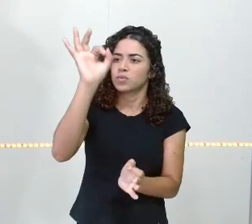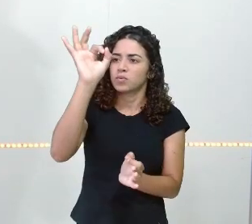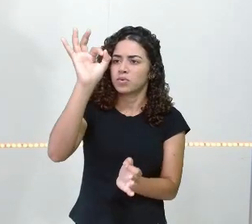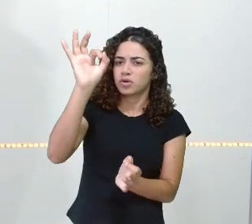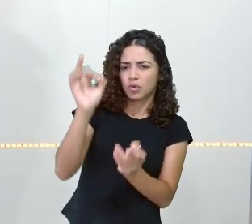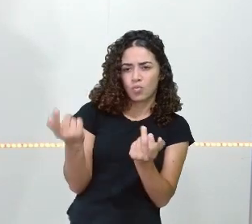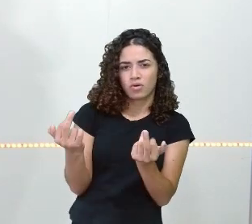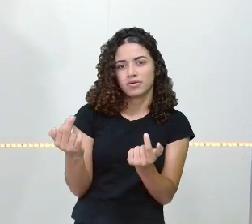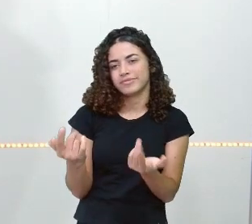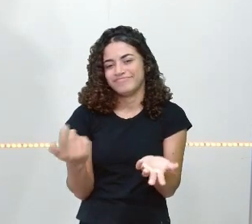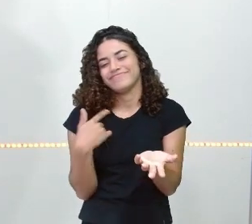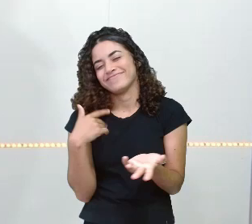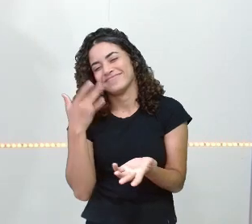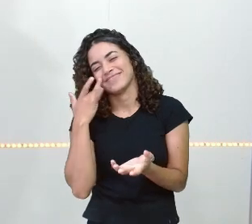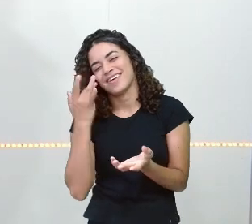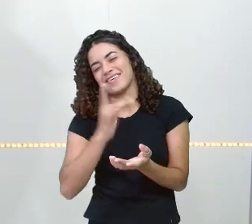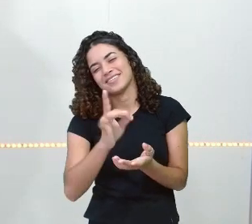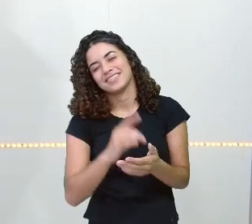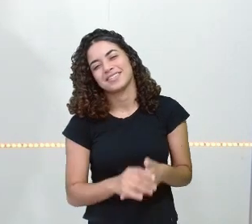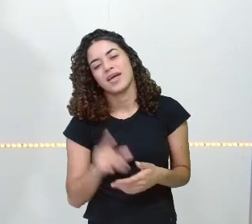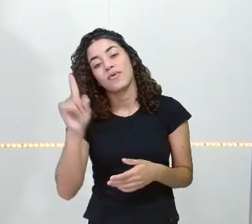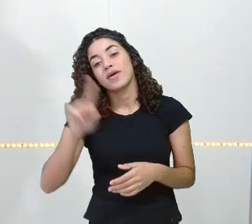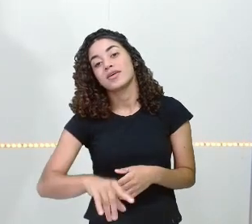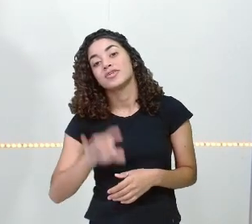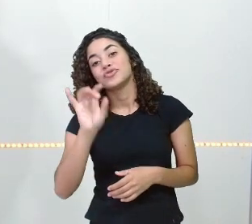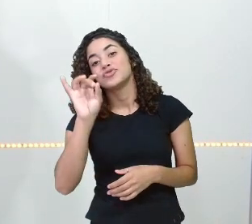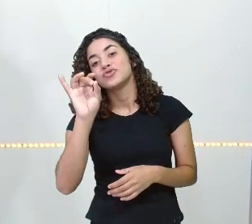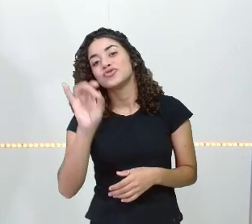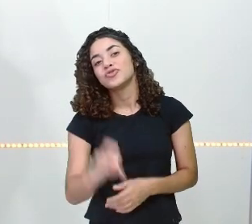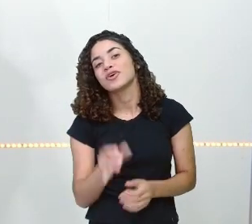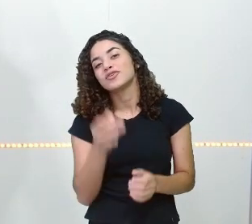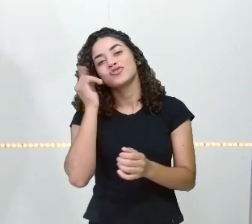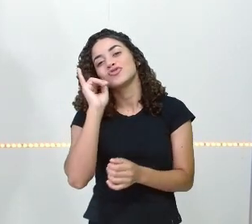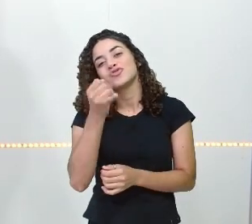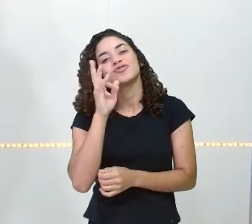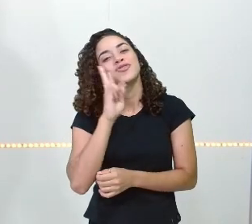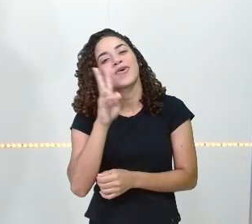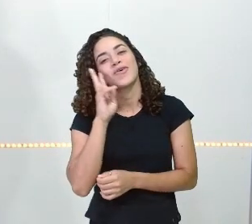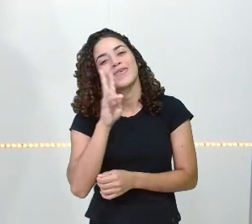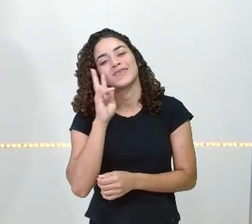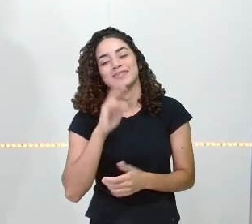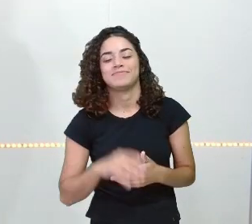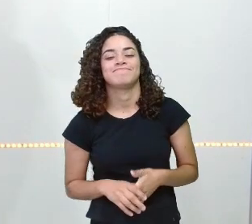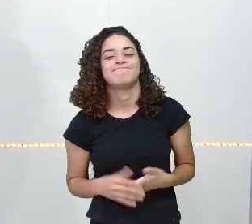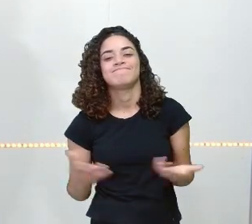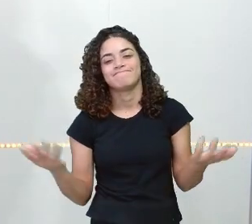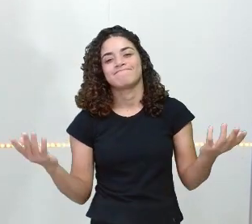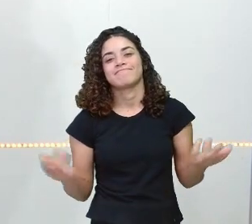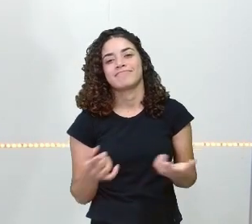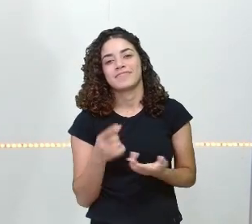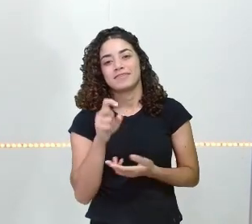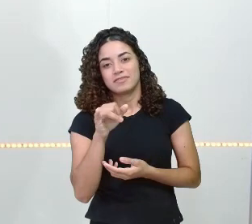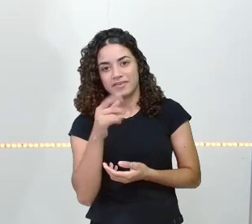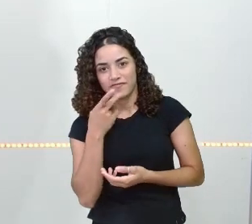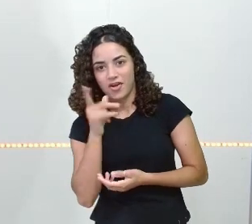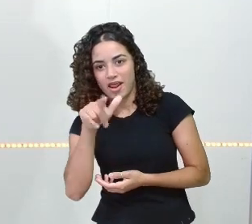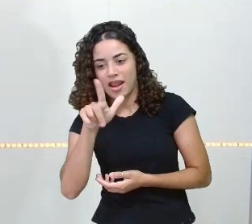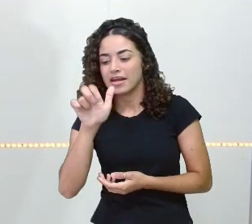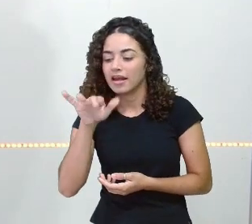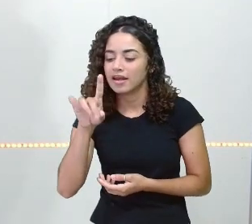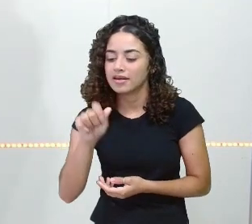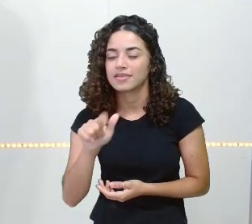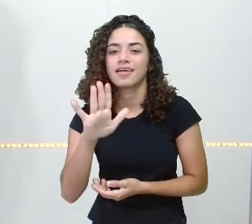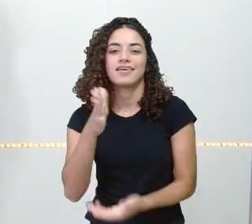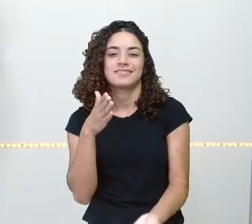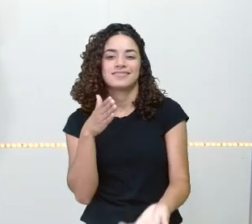Eu acho que não, hein? Eu acho que isso é apenas uma lenda. E verdade, acertou quem disse que sim,